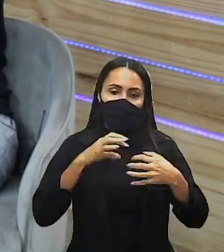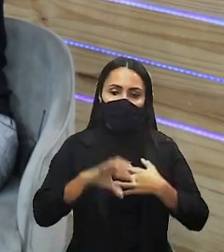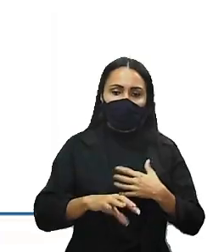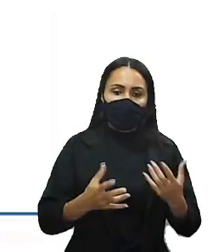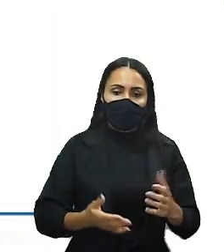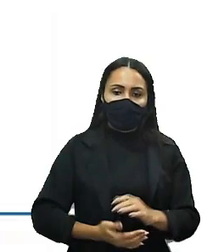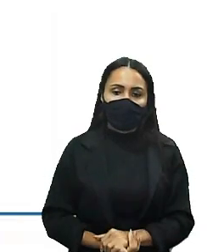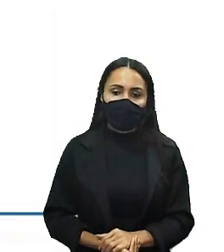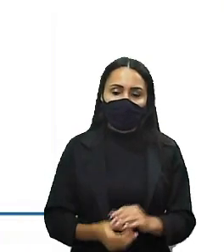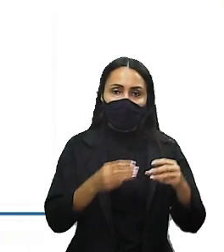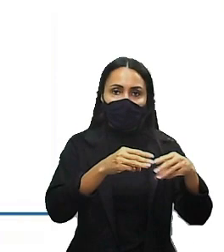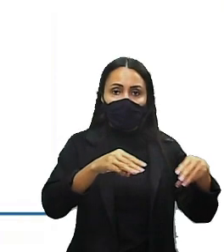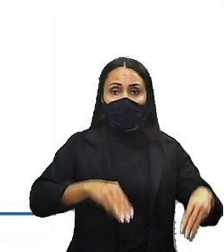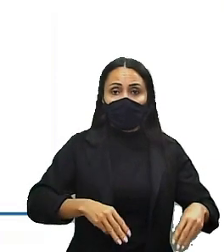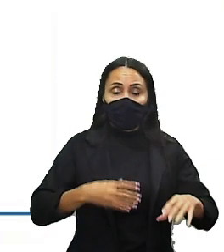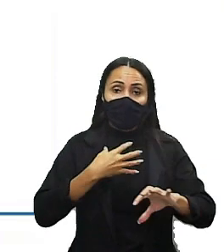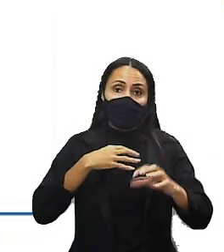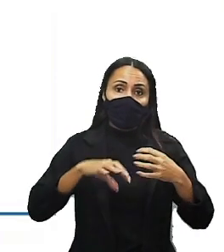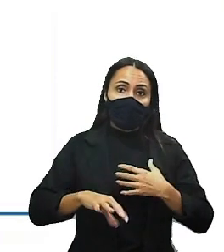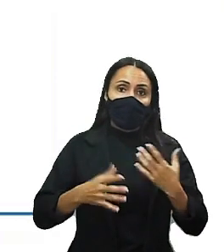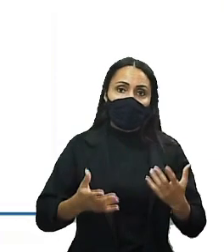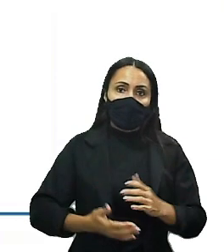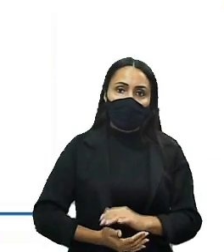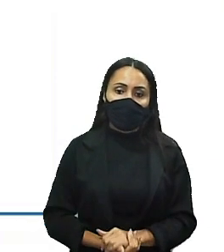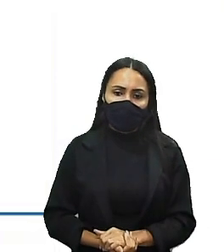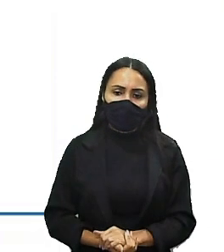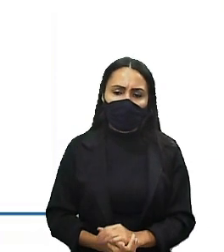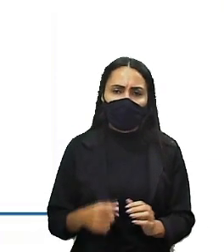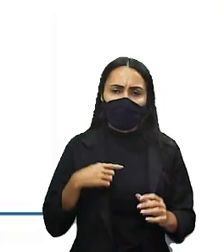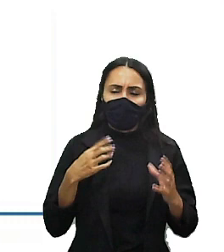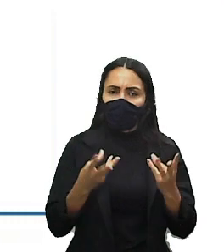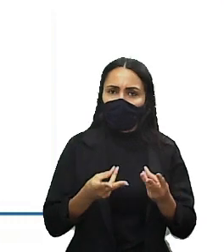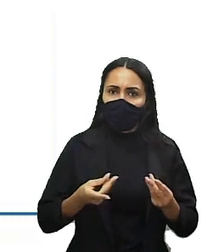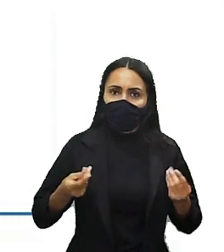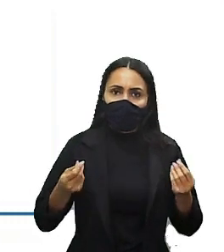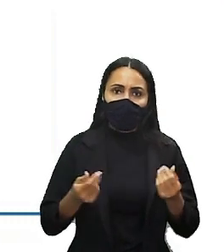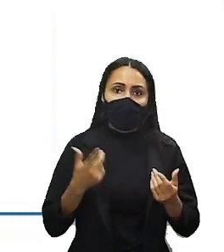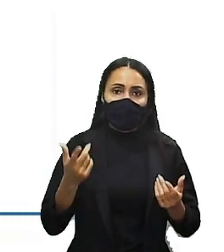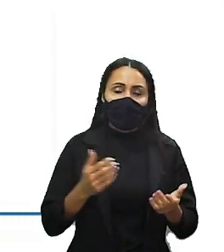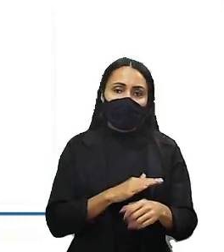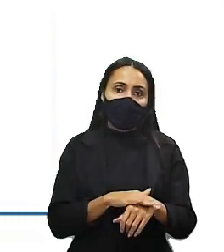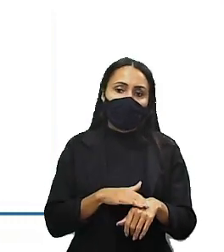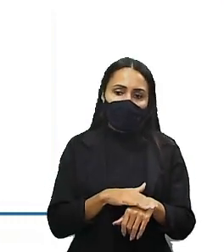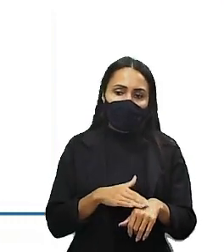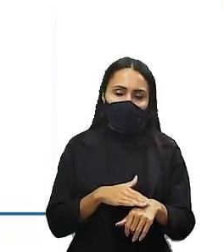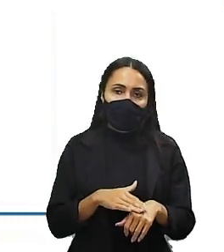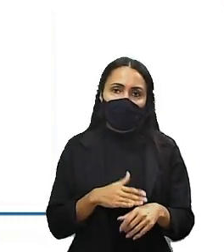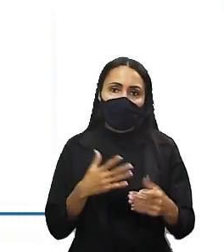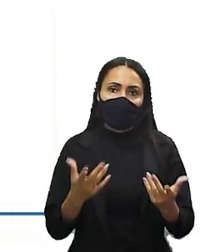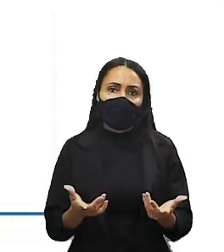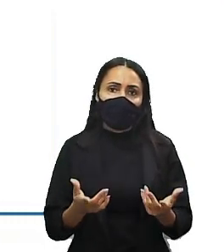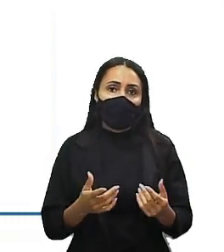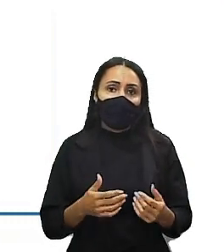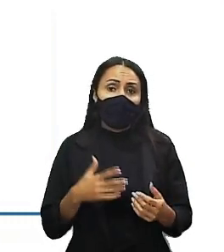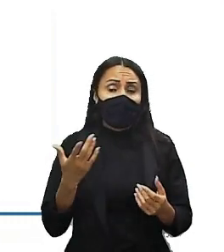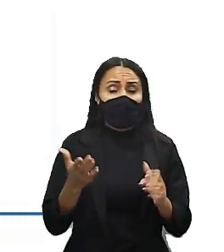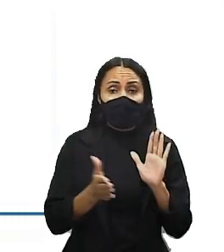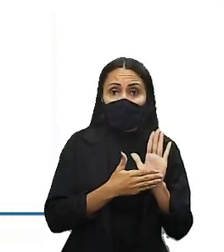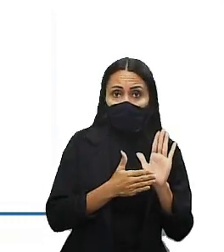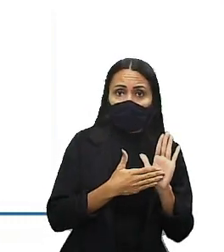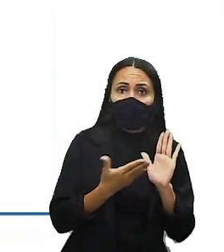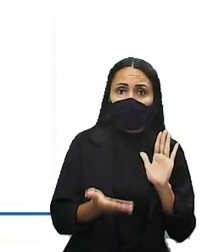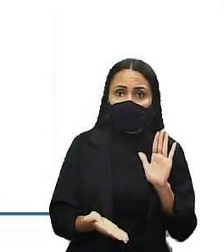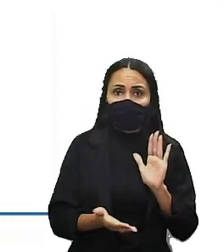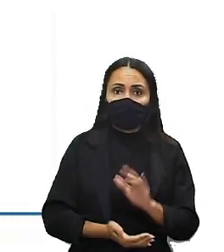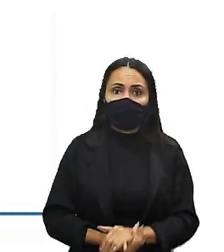o Museu da Empatia. E aí achei delicioso. Eu estava conversando isso agora há pouco com Sônia, né? Deliciosa essa proposta,